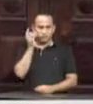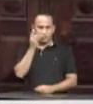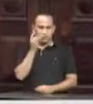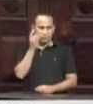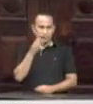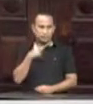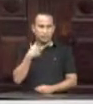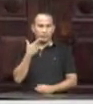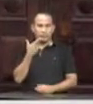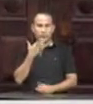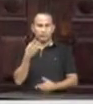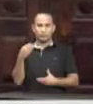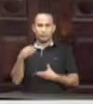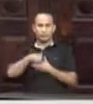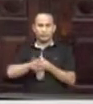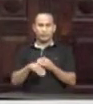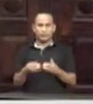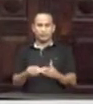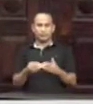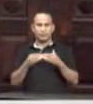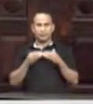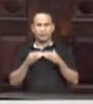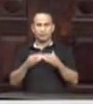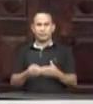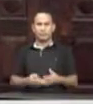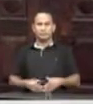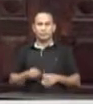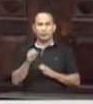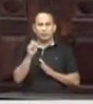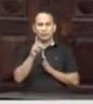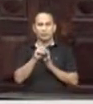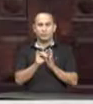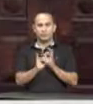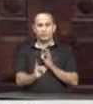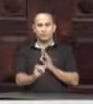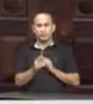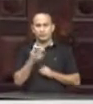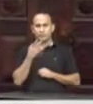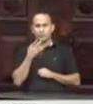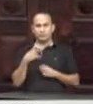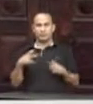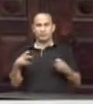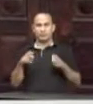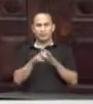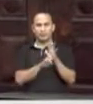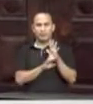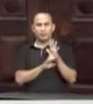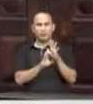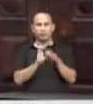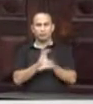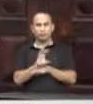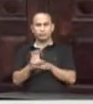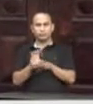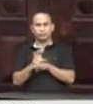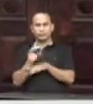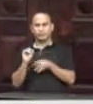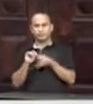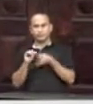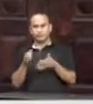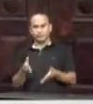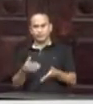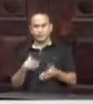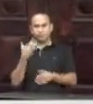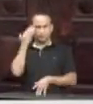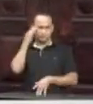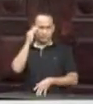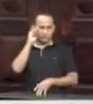votei favoravelmente ao projeto de emenda constitucional que criou esse fundo, no